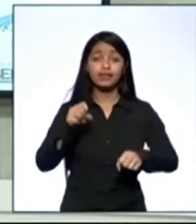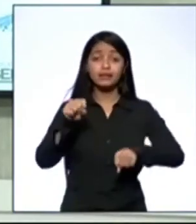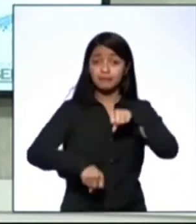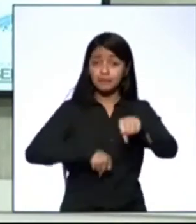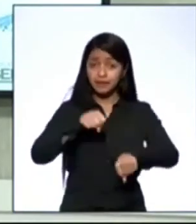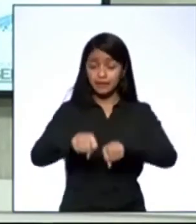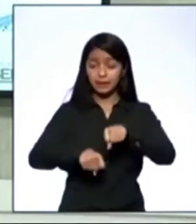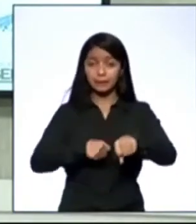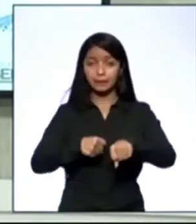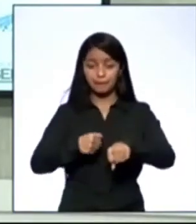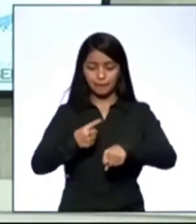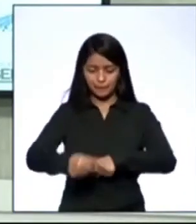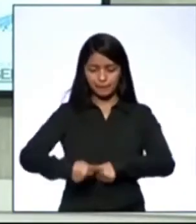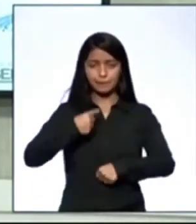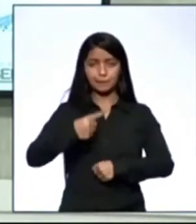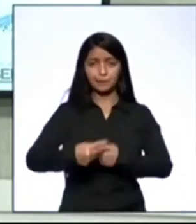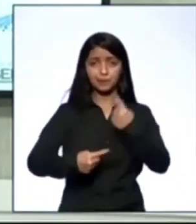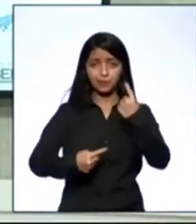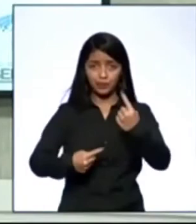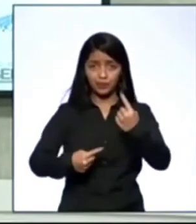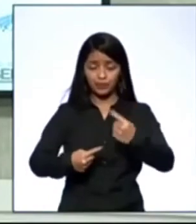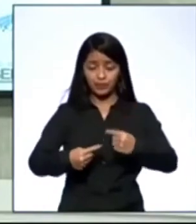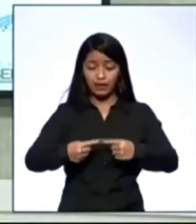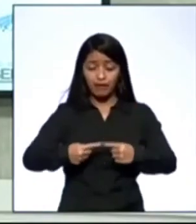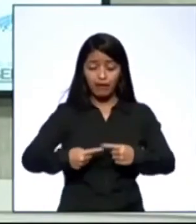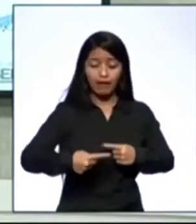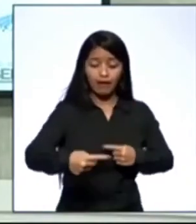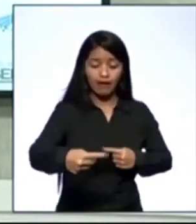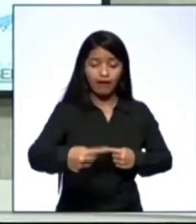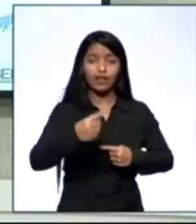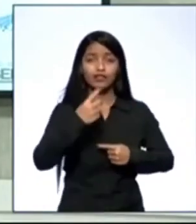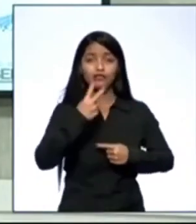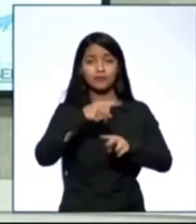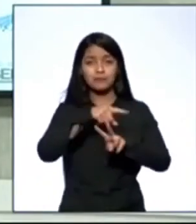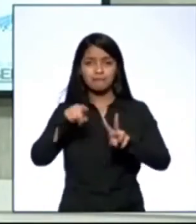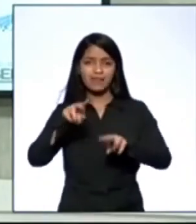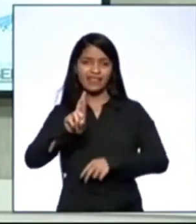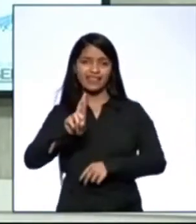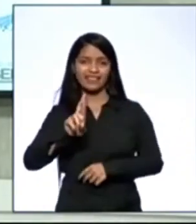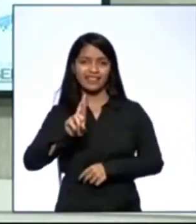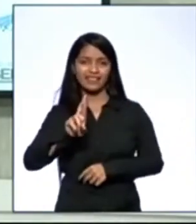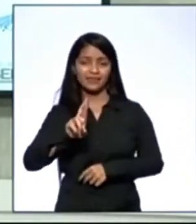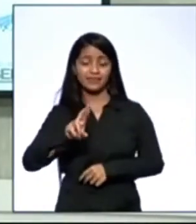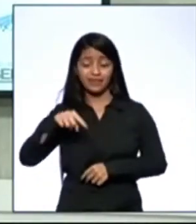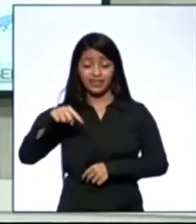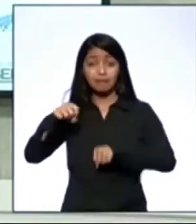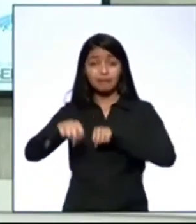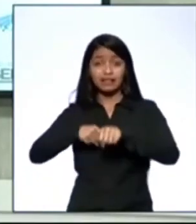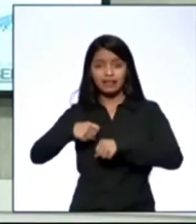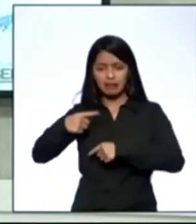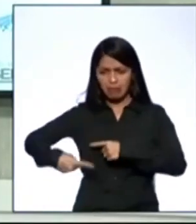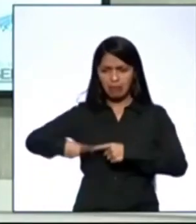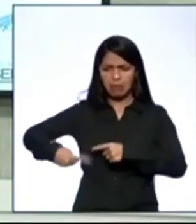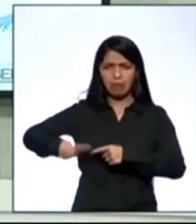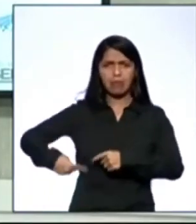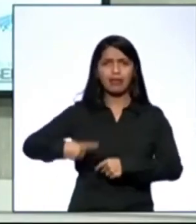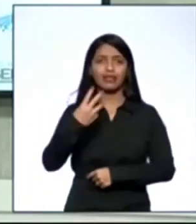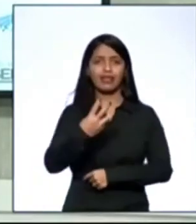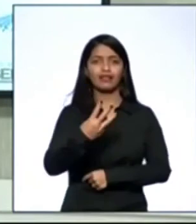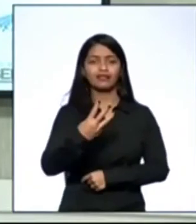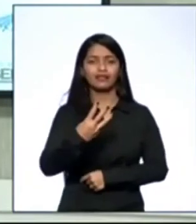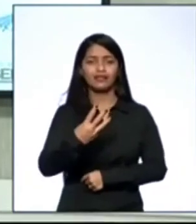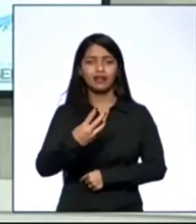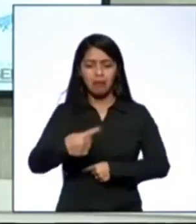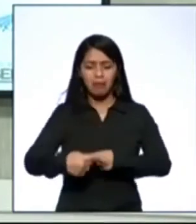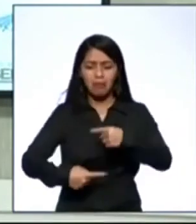dando uma volta, ela vai transladar 2 PR. Aqui a nossa bicicleta vai dar 3 voltas de roda. Então vai